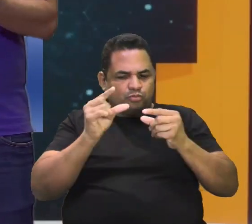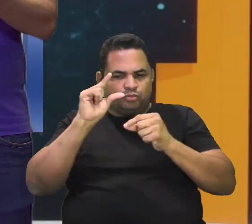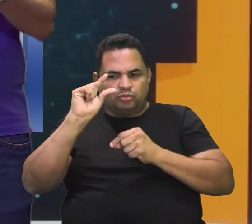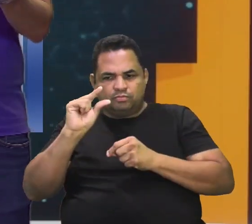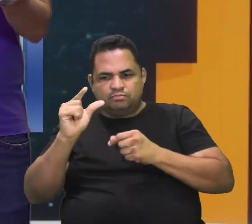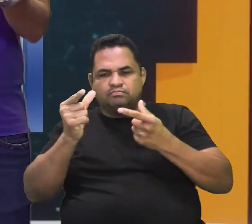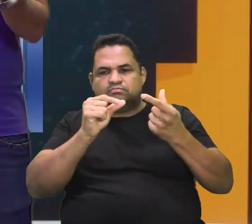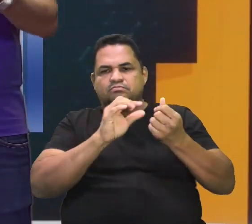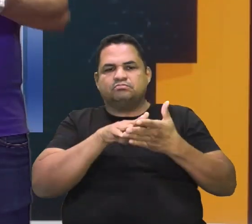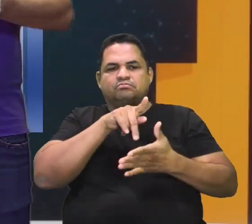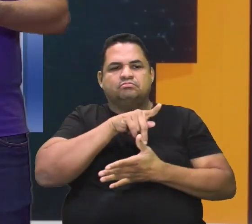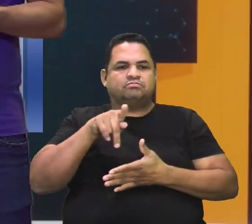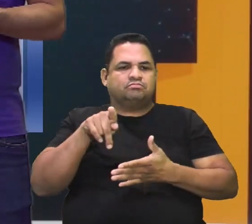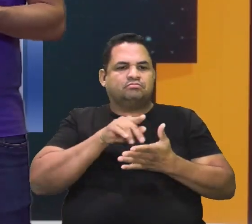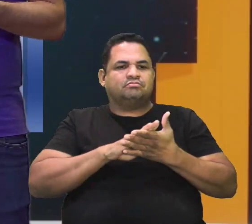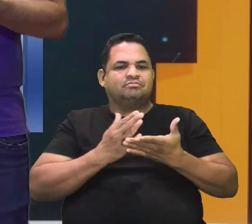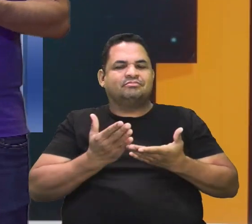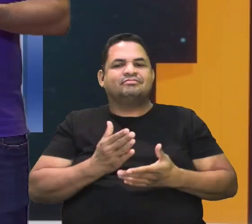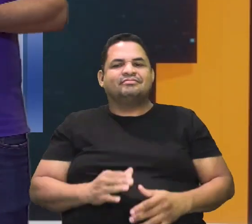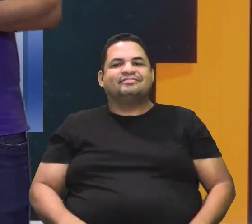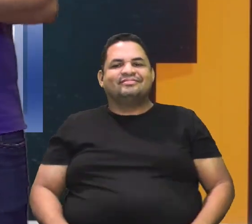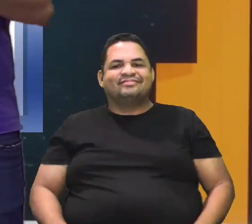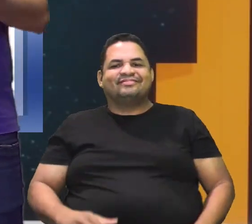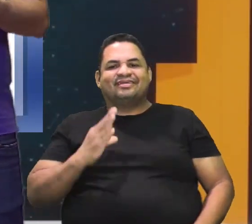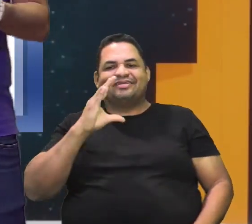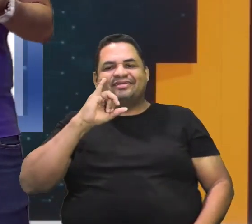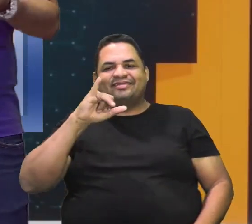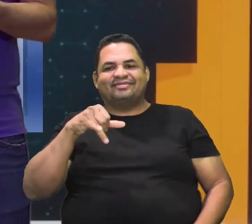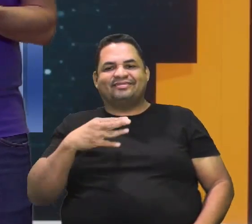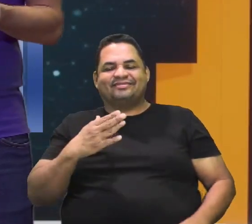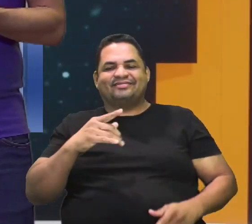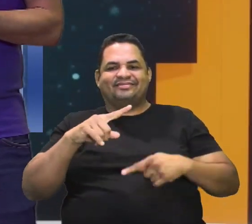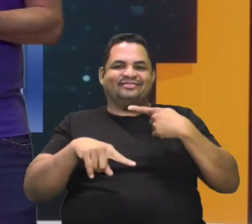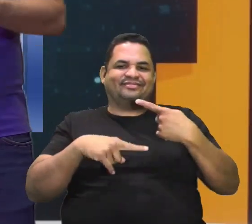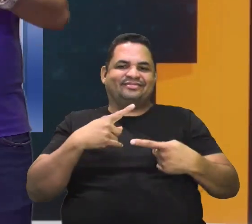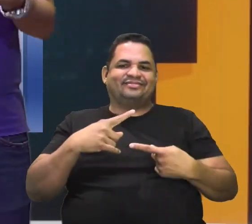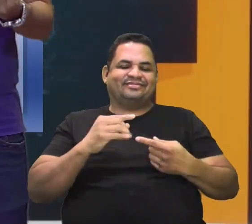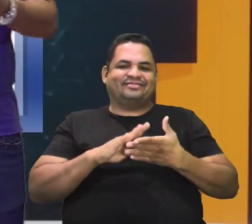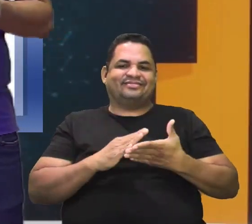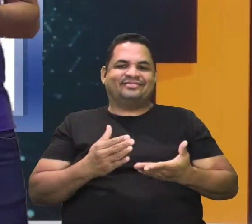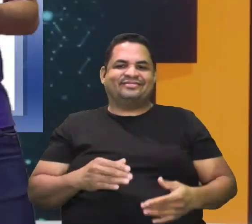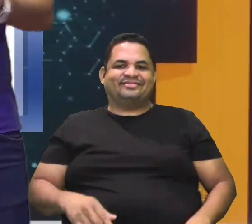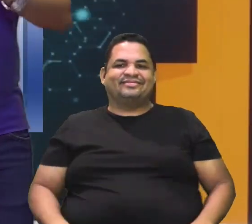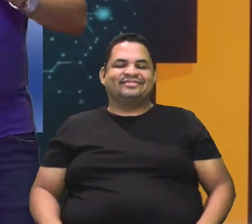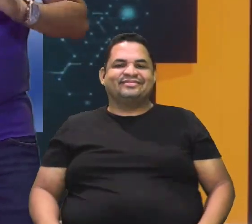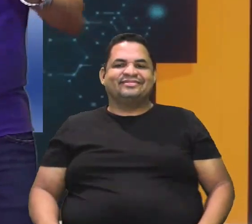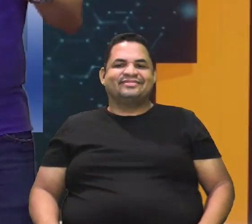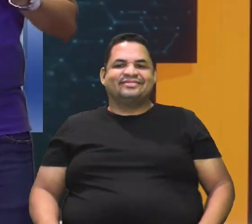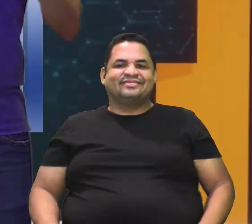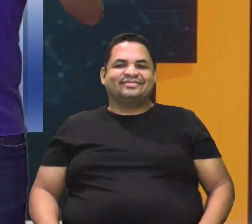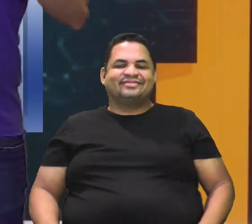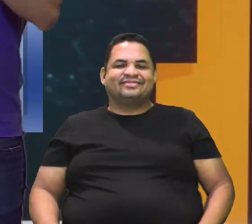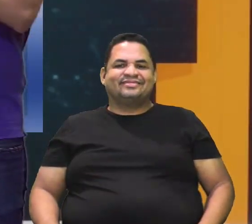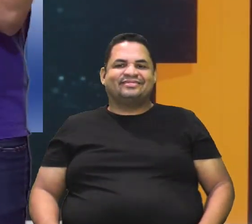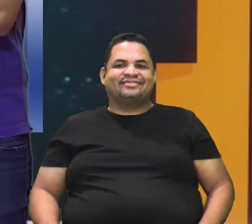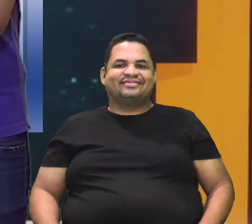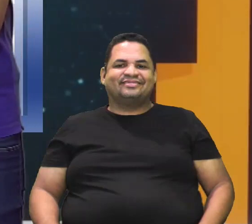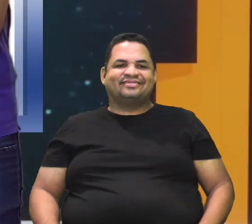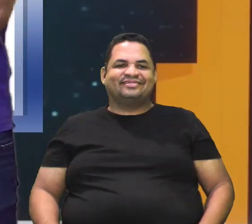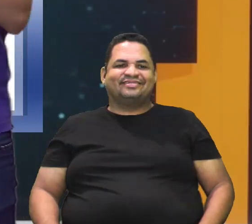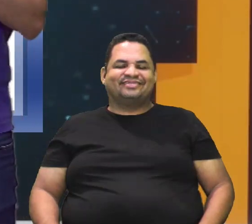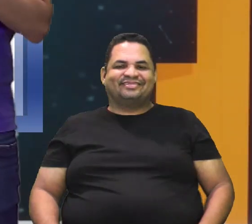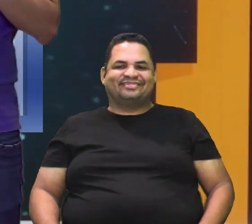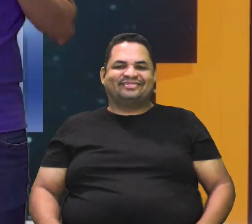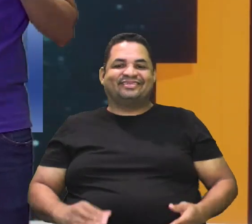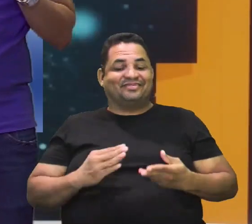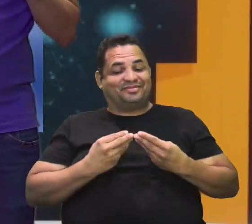Lúcia leva um pouquinho, o professor leva outro pouquinho. Eu trago a canjica. A canjica na reunião, depois da reunião, para tomar um mingau de canjica. Né? Não que eu esteja